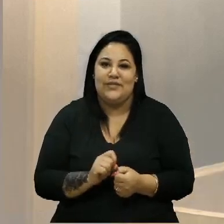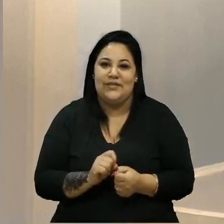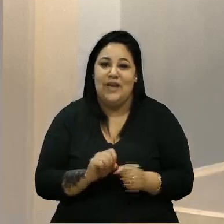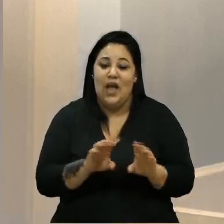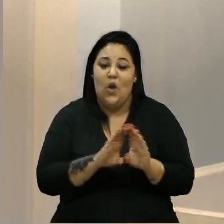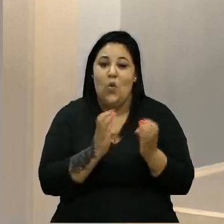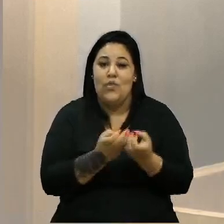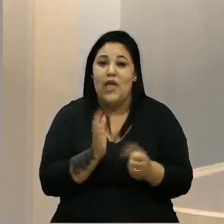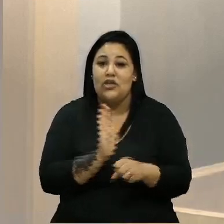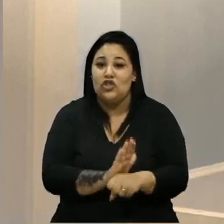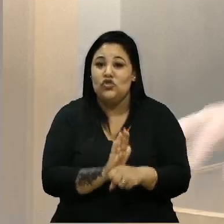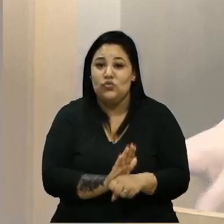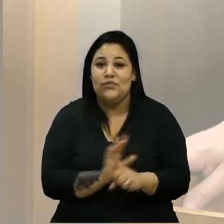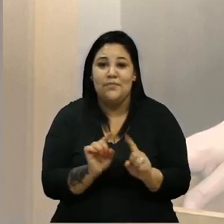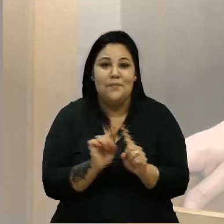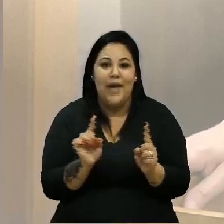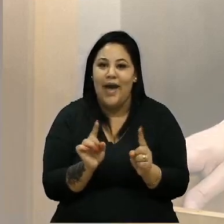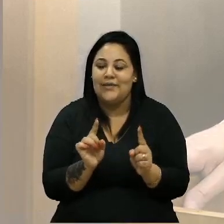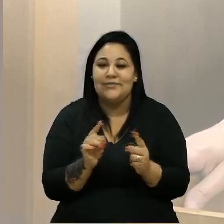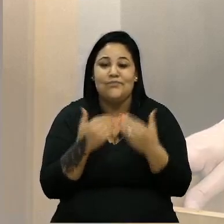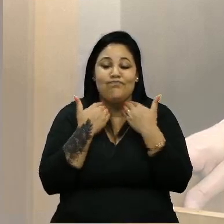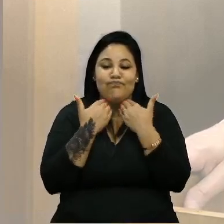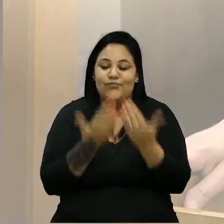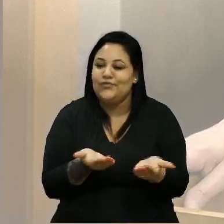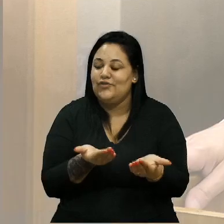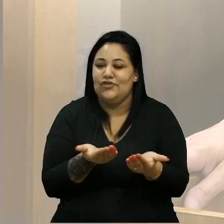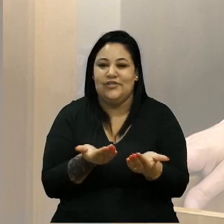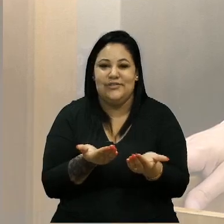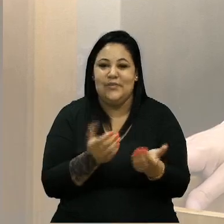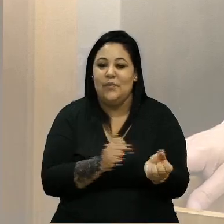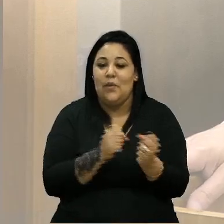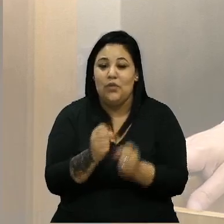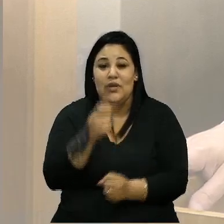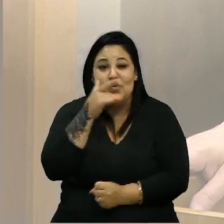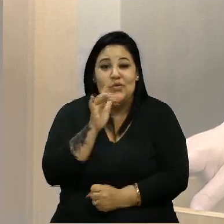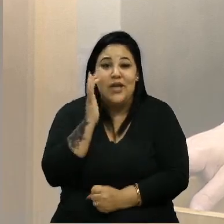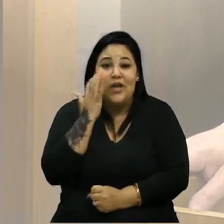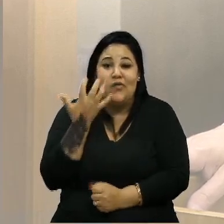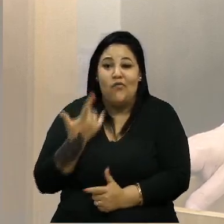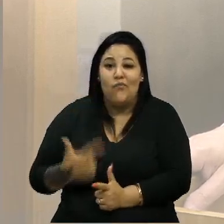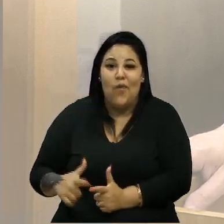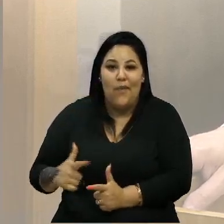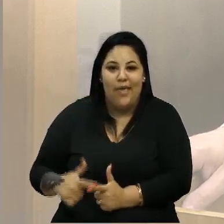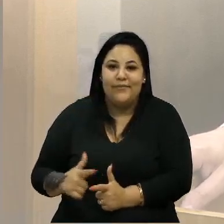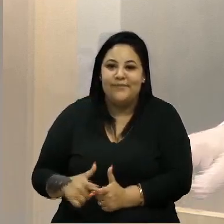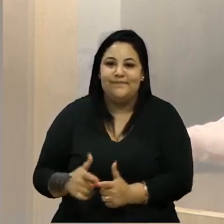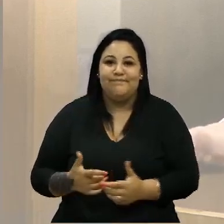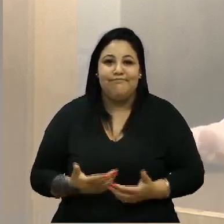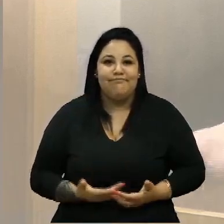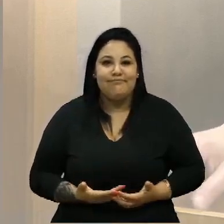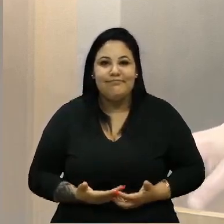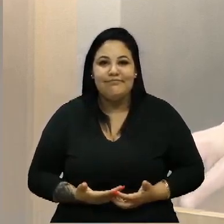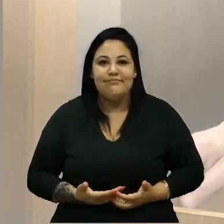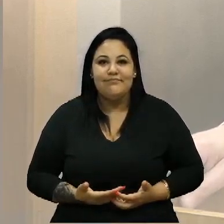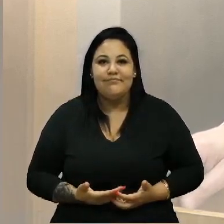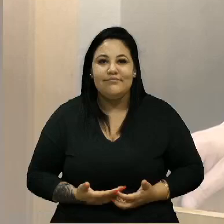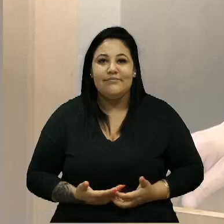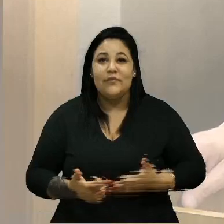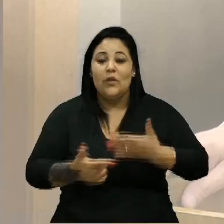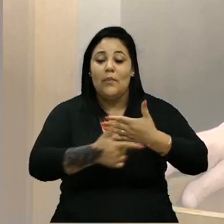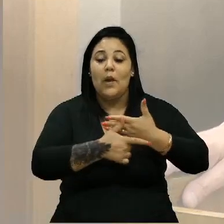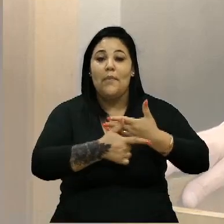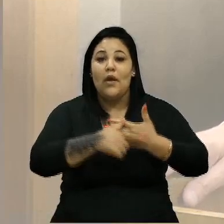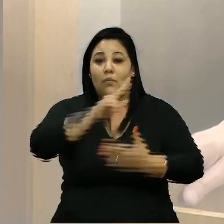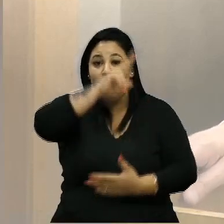comunidade ajuda, mas não é dinheiro suficiente para poder resolver o problema. E o papel da